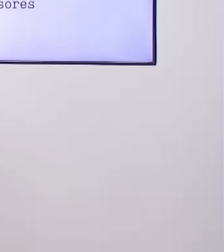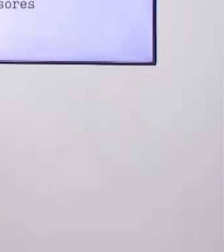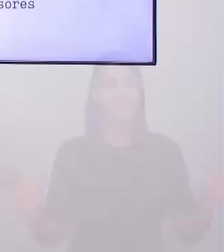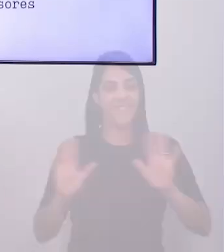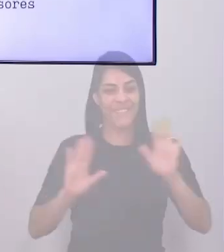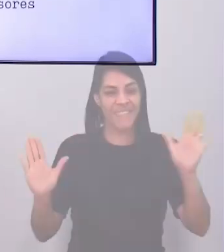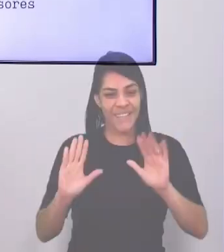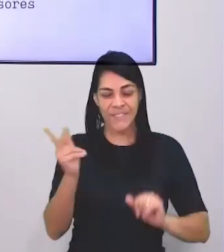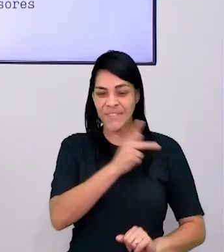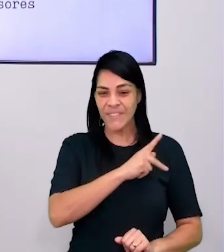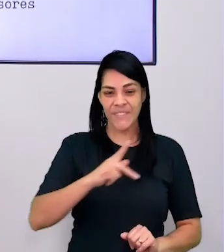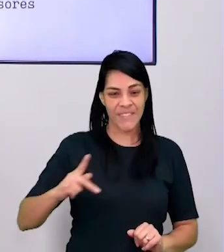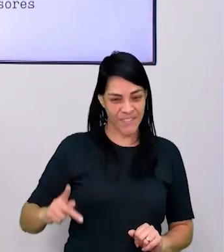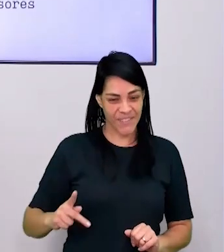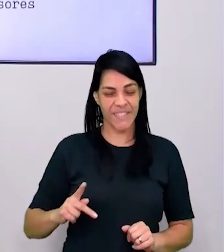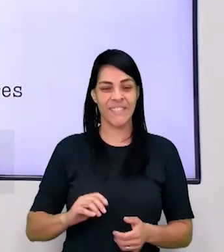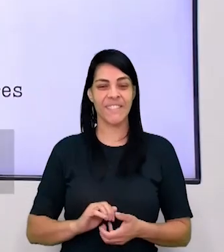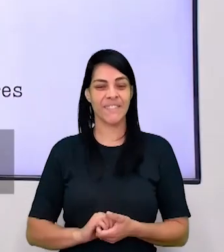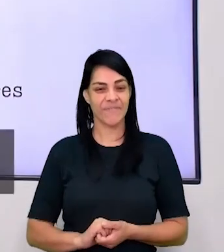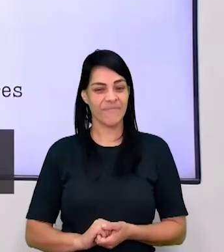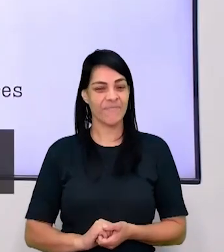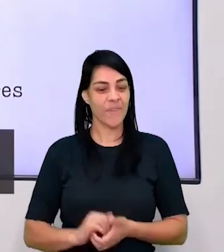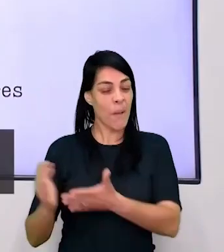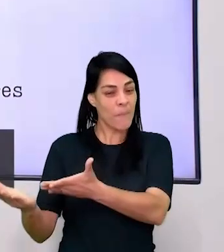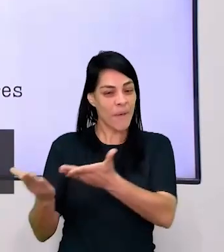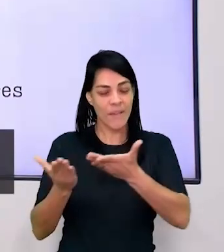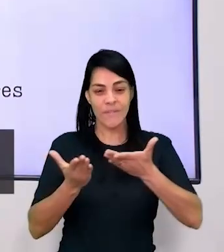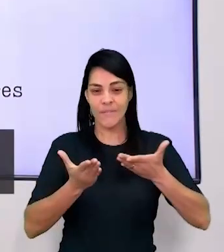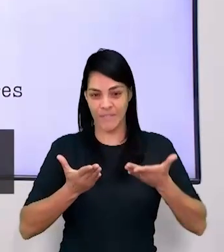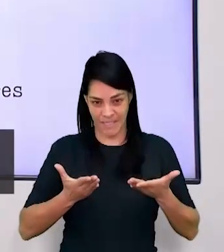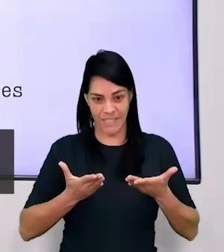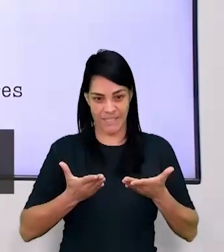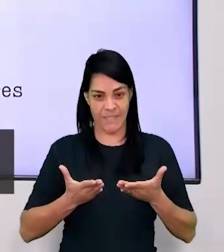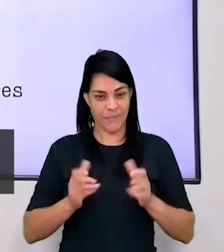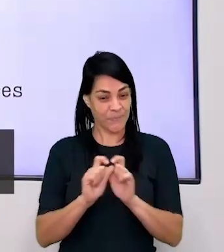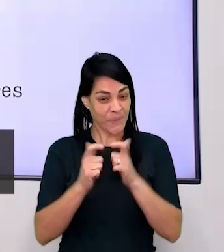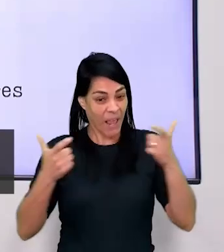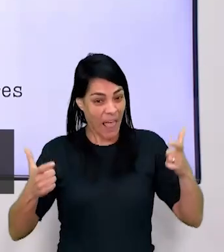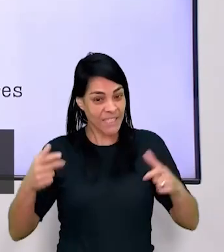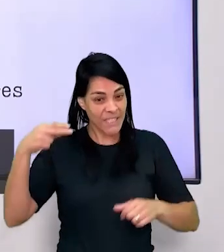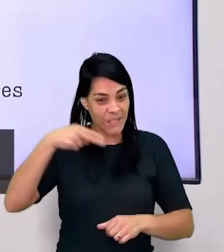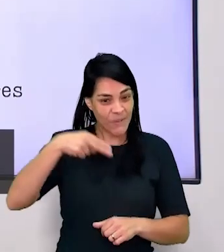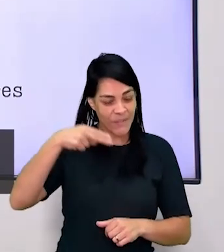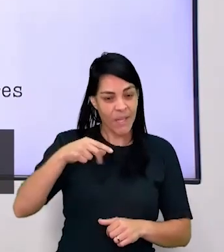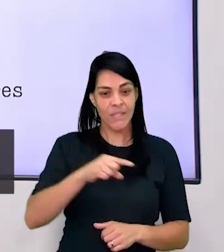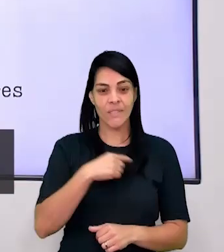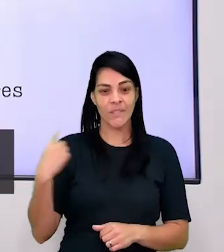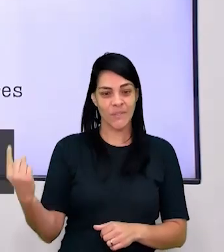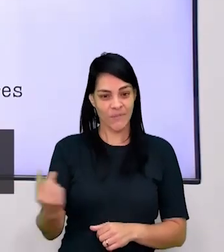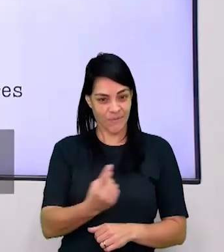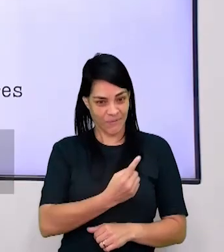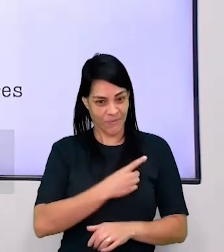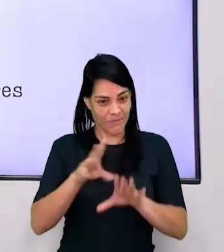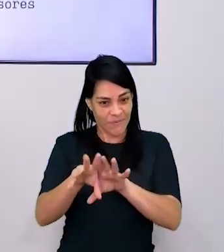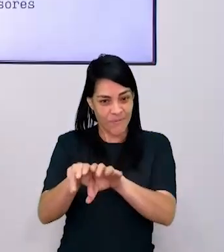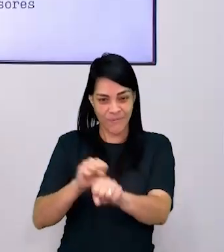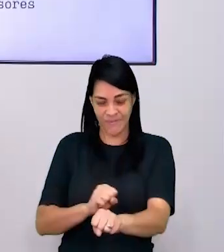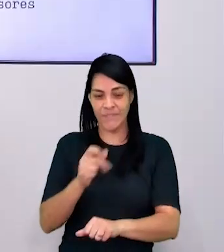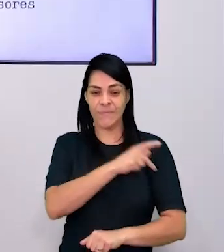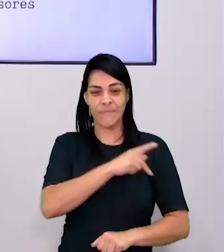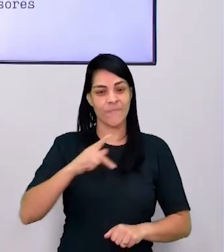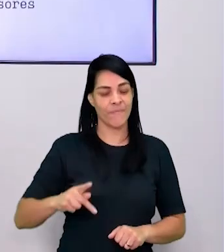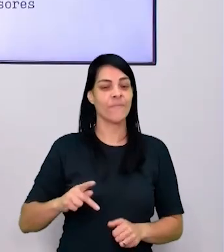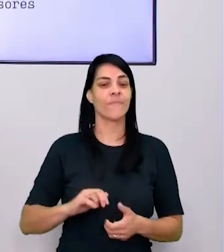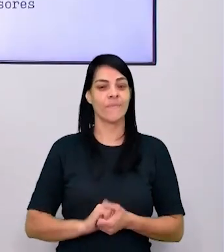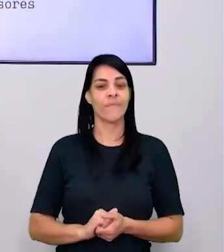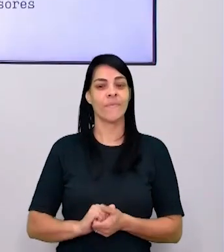Olá, professoras, olá, professores. Bem-vindo a uma grande novidade, o nosso programa de formação de professores, o